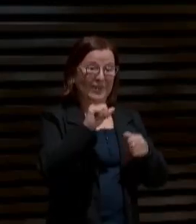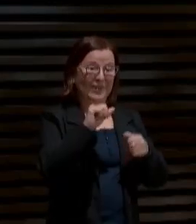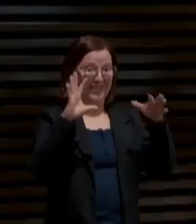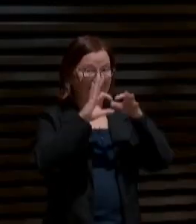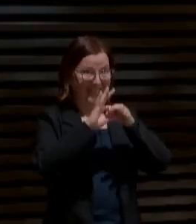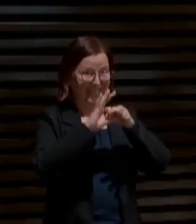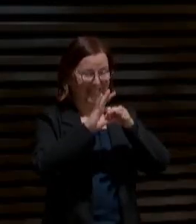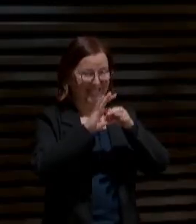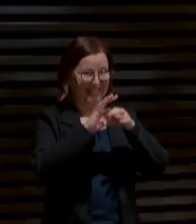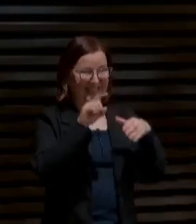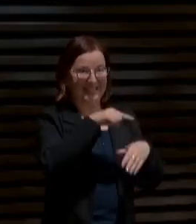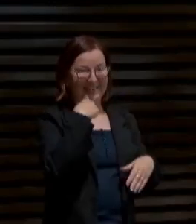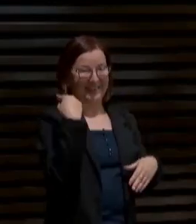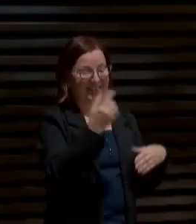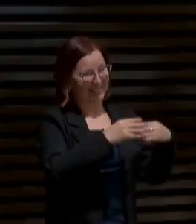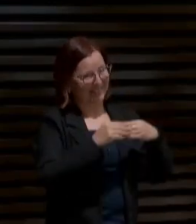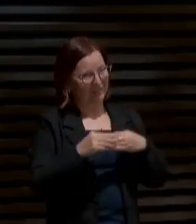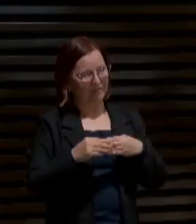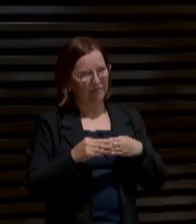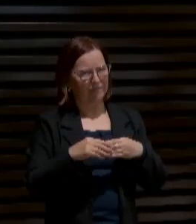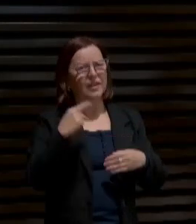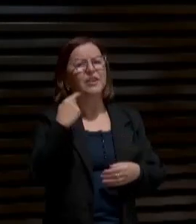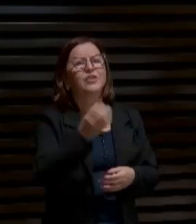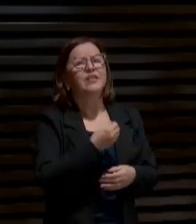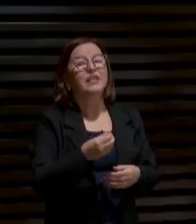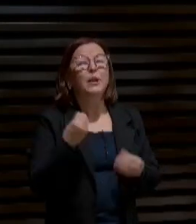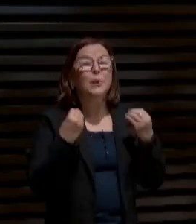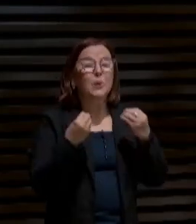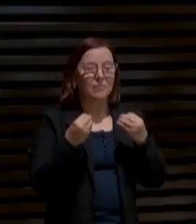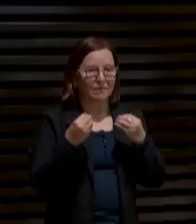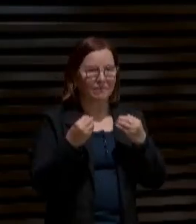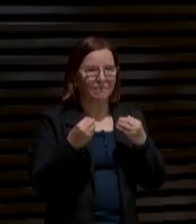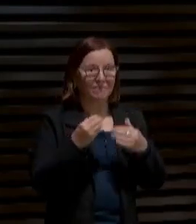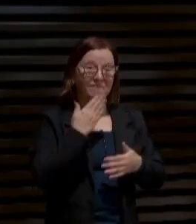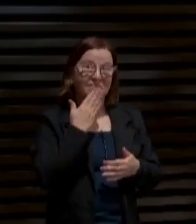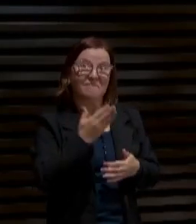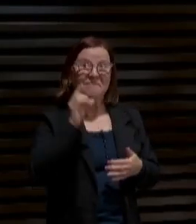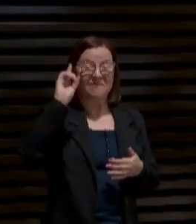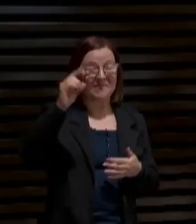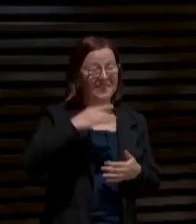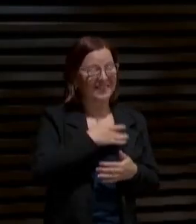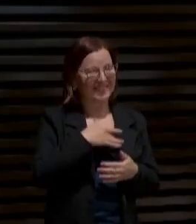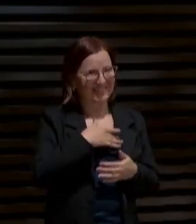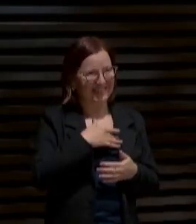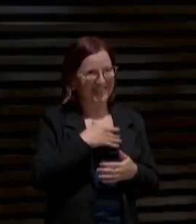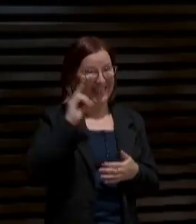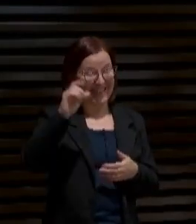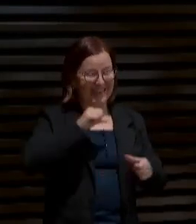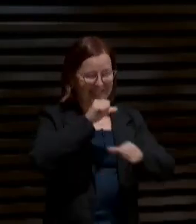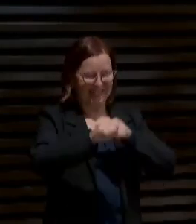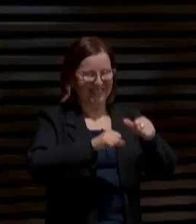Então como está a sua vida peça para Deus misericórdia para que ele Mude